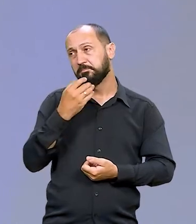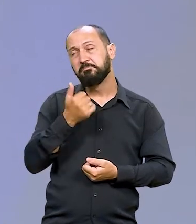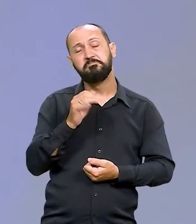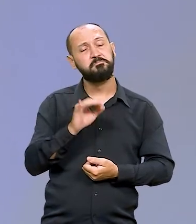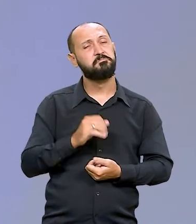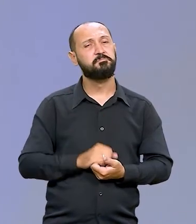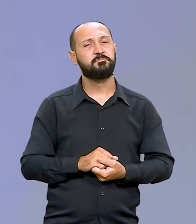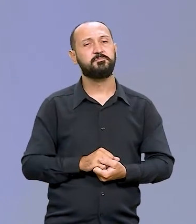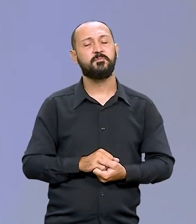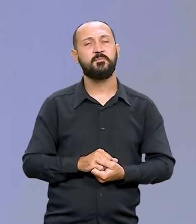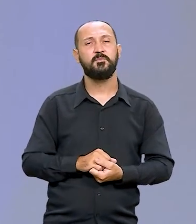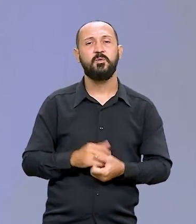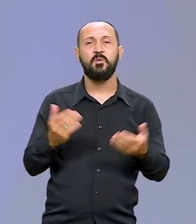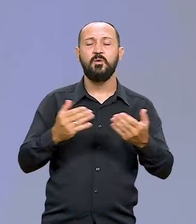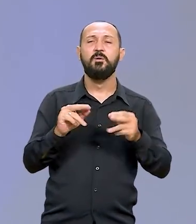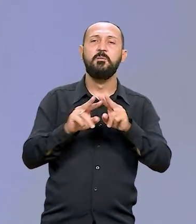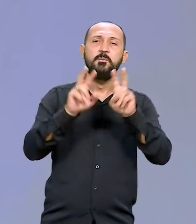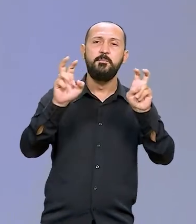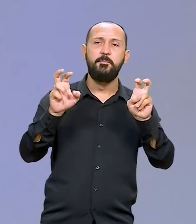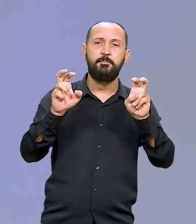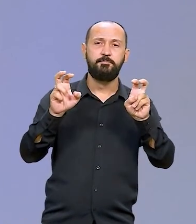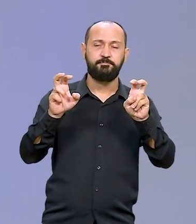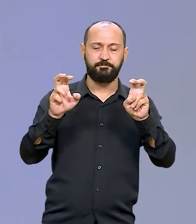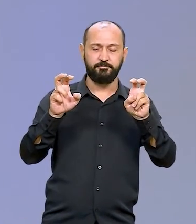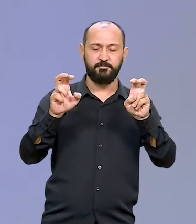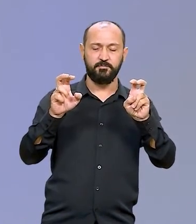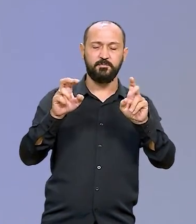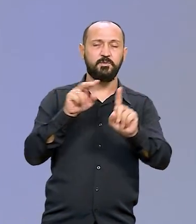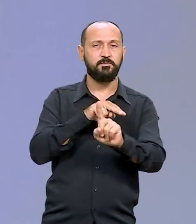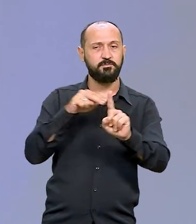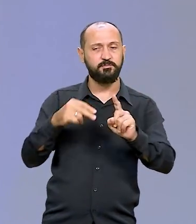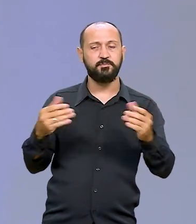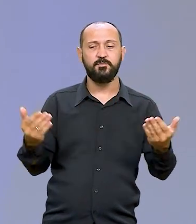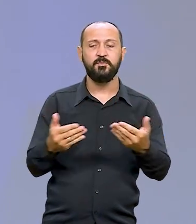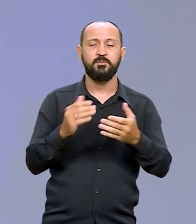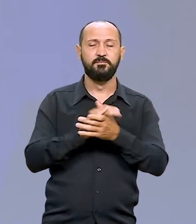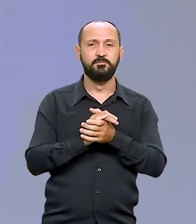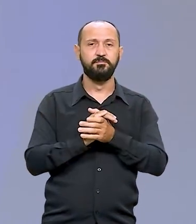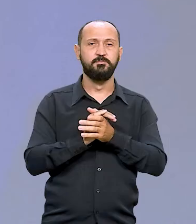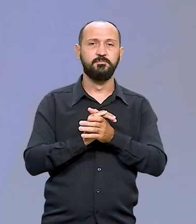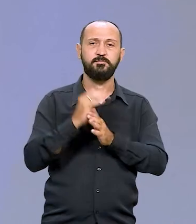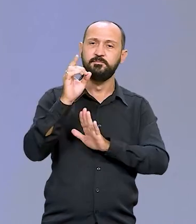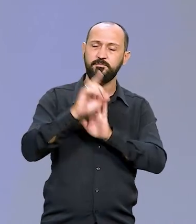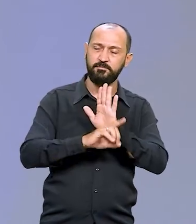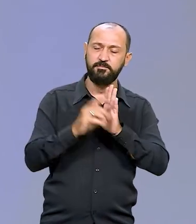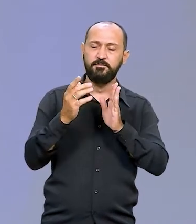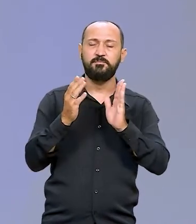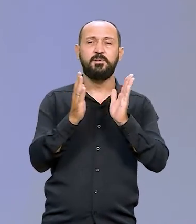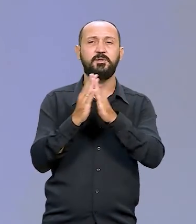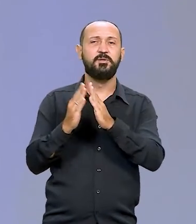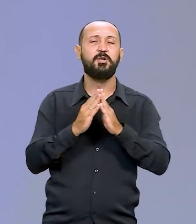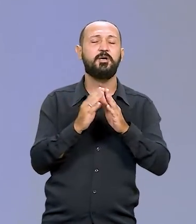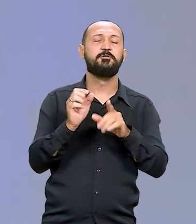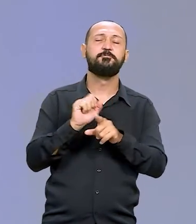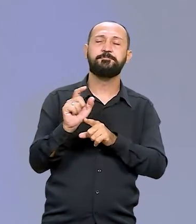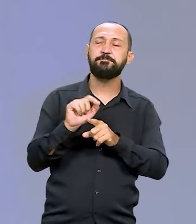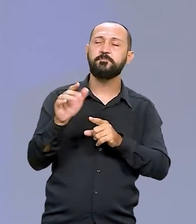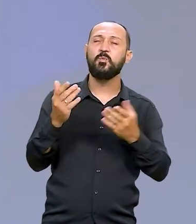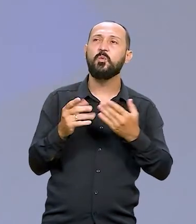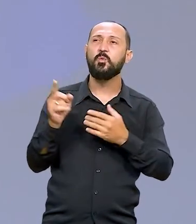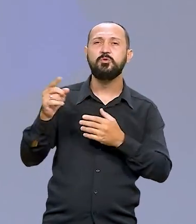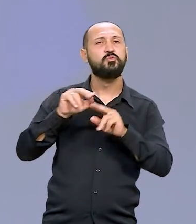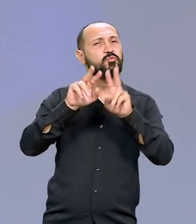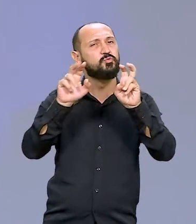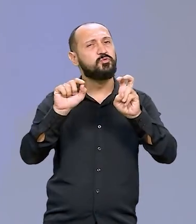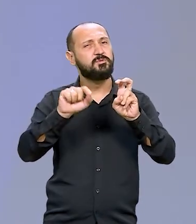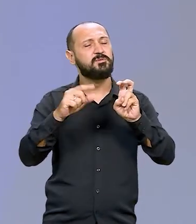Muito bem. Hoje, esse foi o tema, aliás, do ponto de vista de hoje, o direito imobiliário, que, de acordo com o